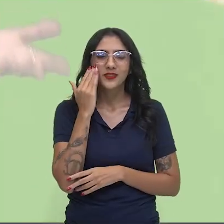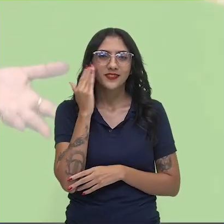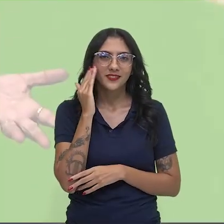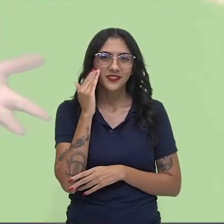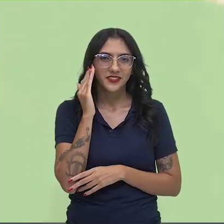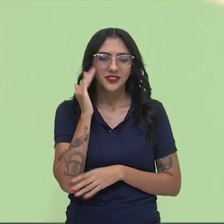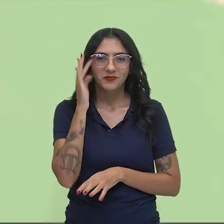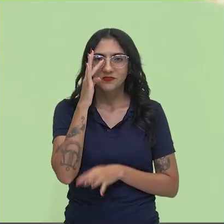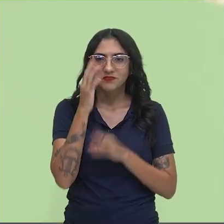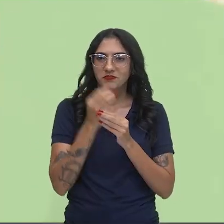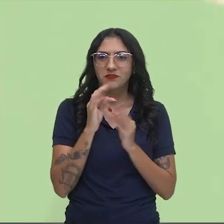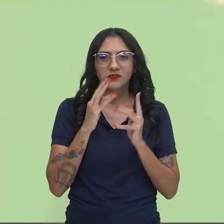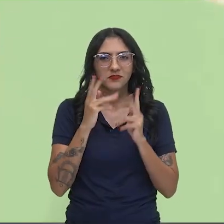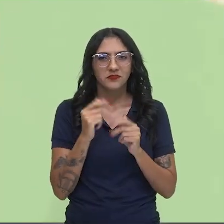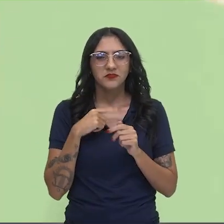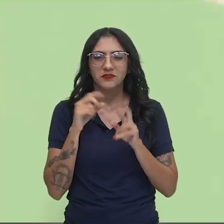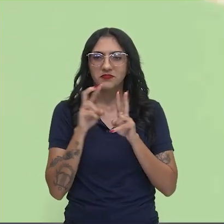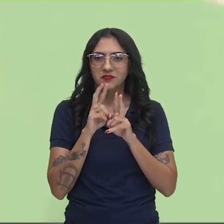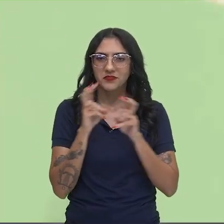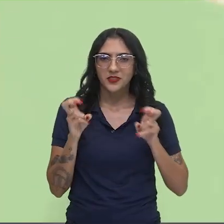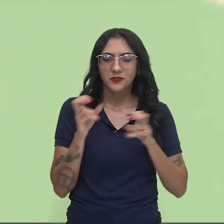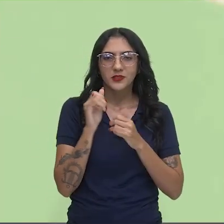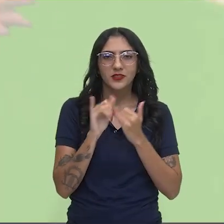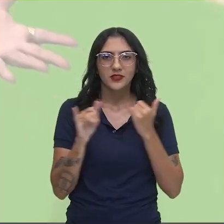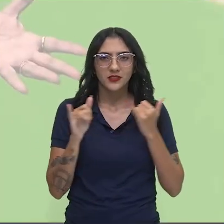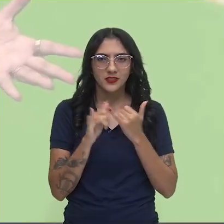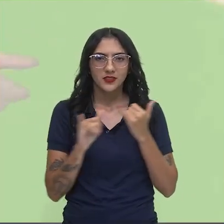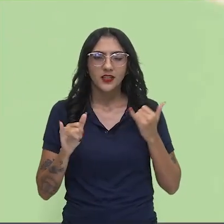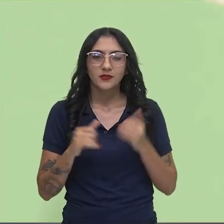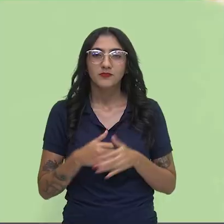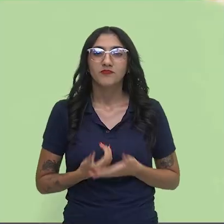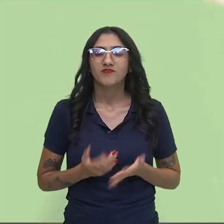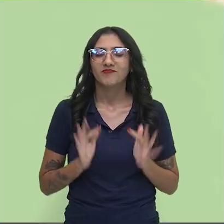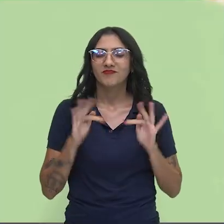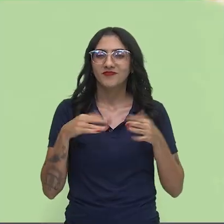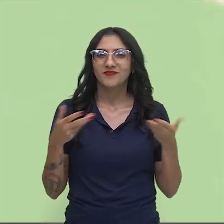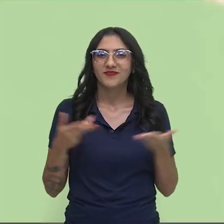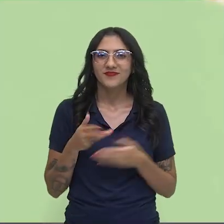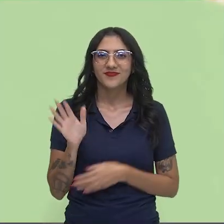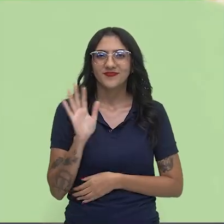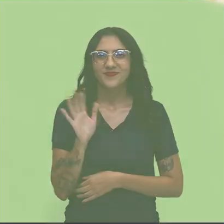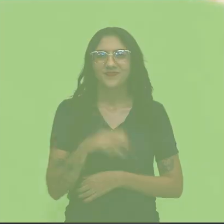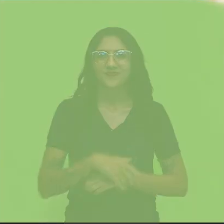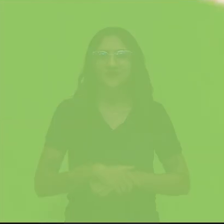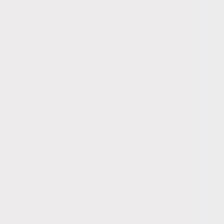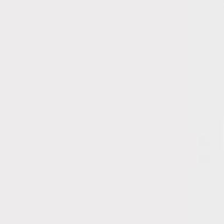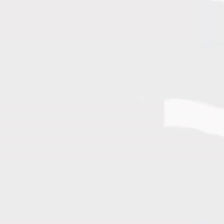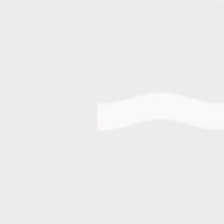compreendido tudo sobre a eletrodinâmica e até mais.